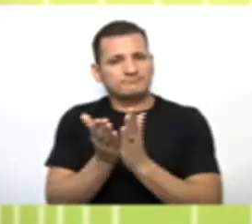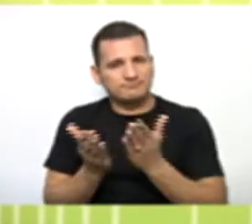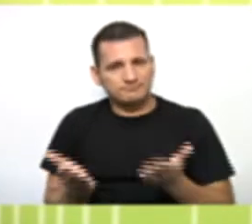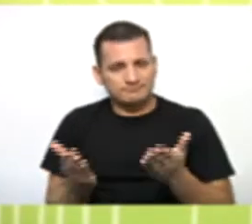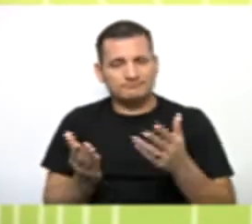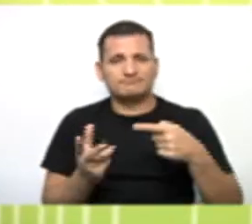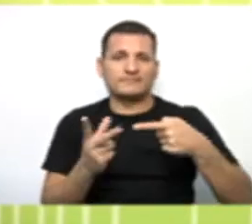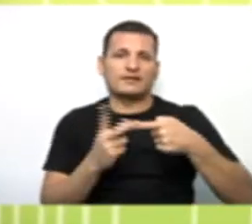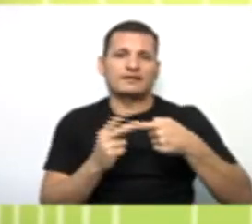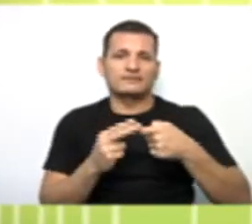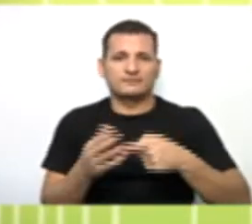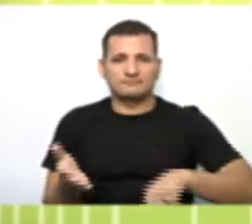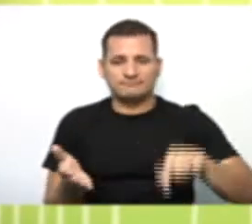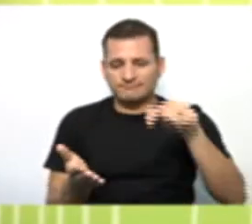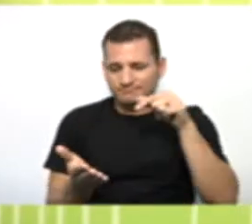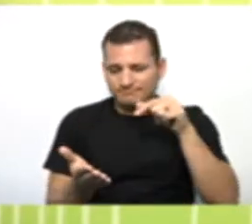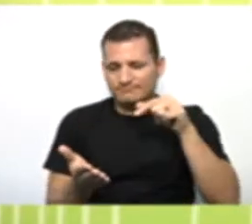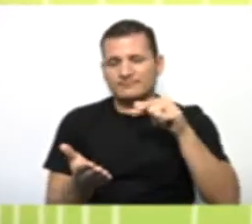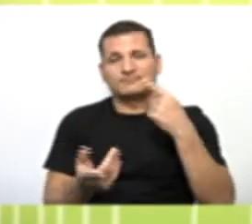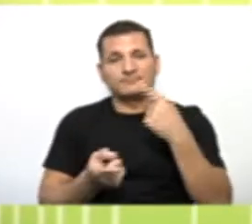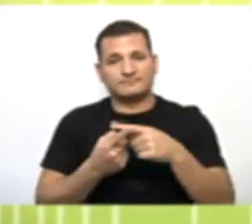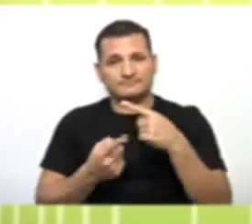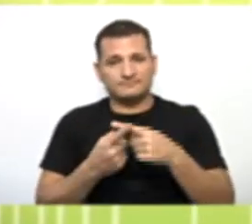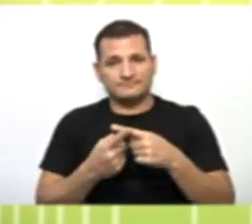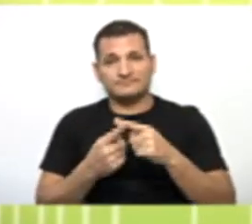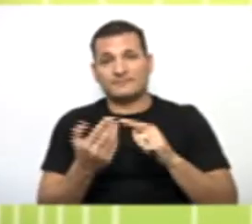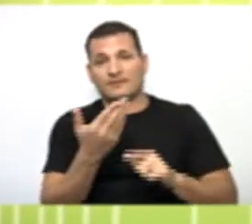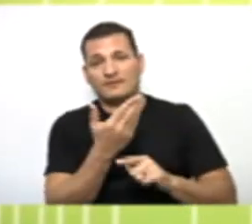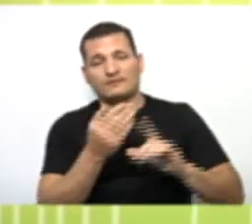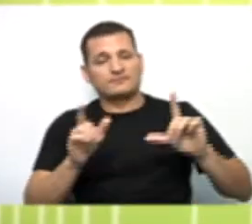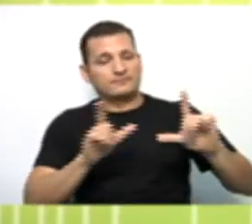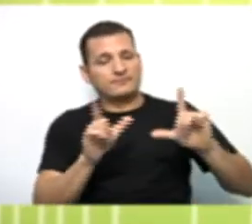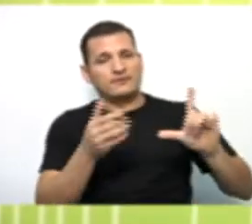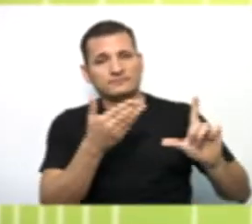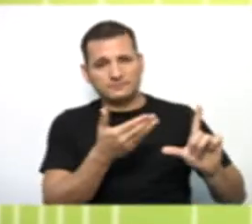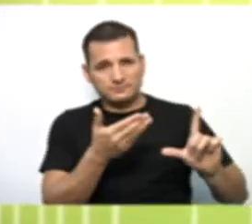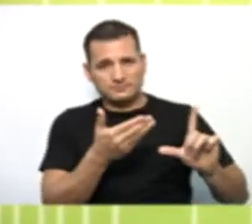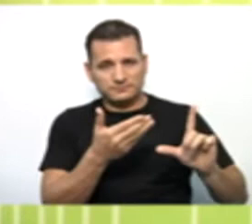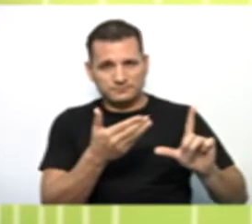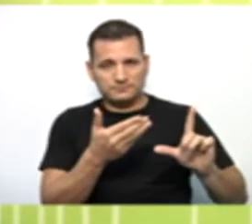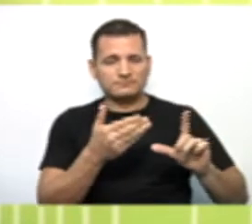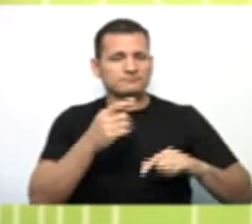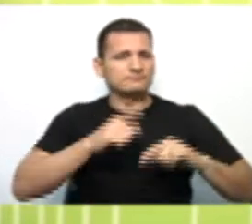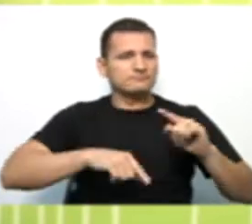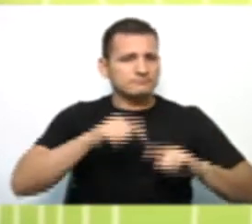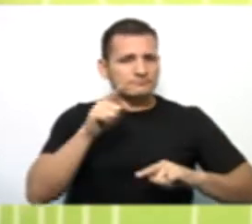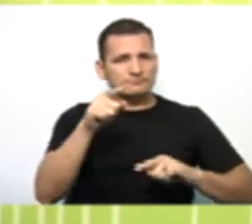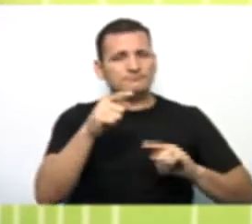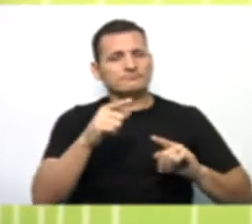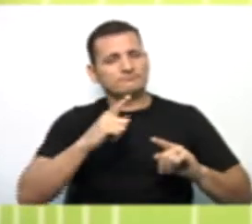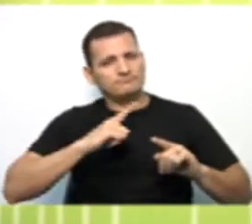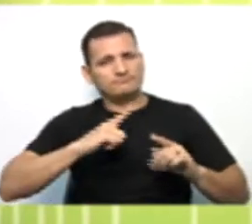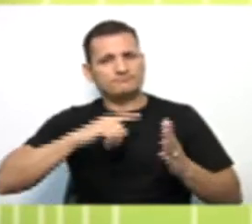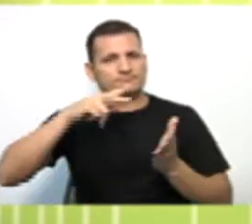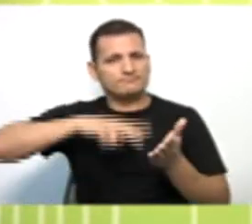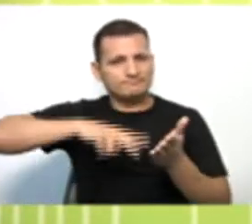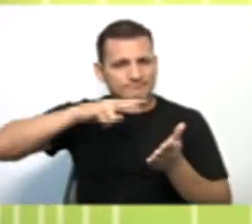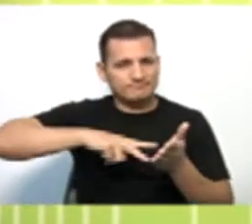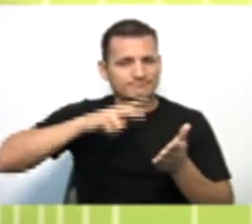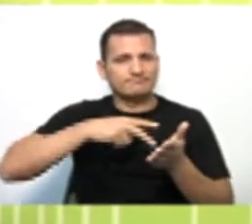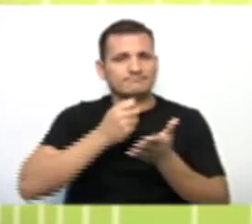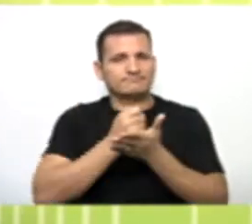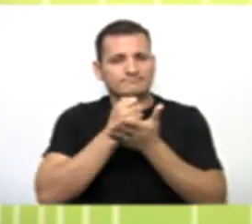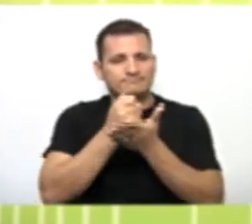caneta na mão, porque além do que está escrito no slide, além do material que você tem para dar uma lida, aquele material de